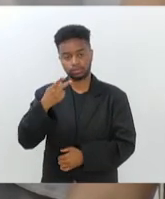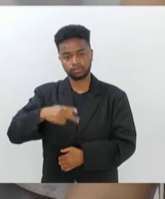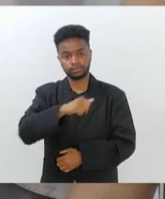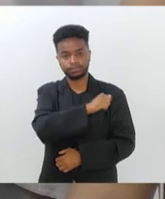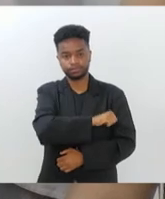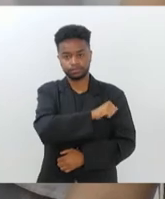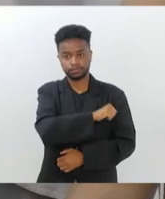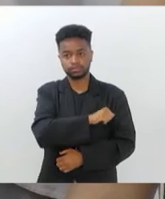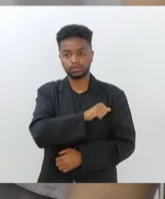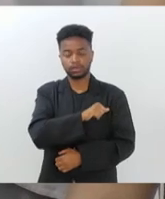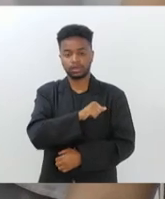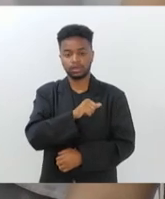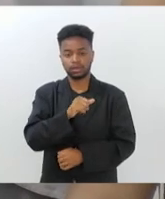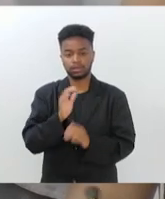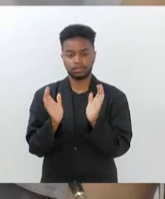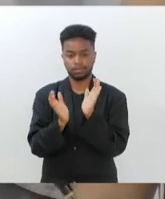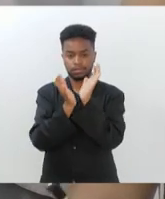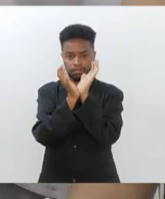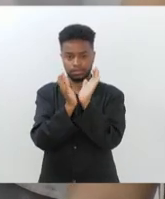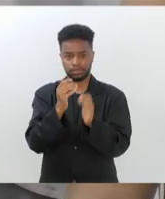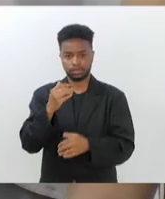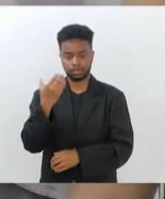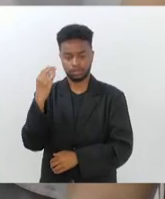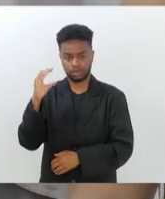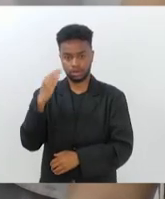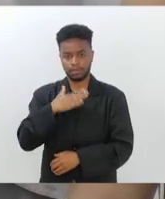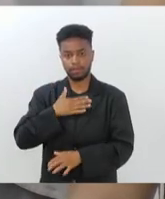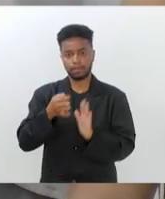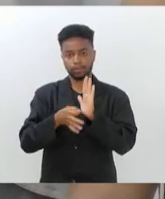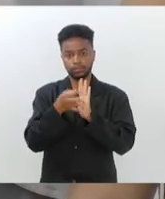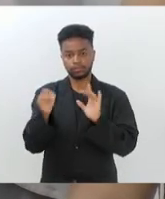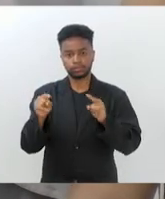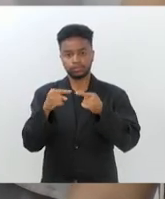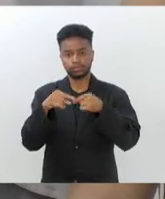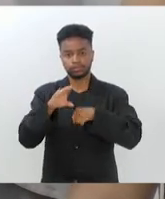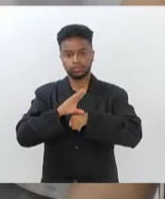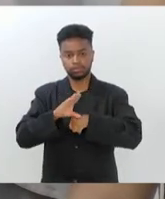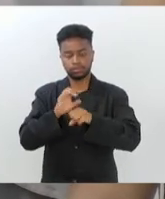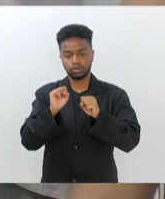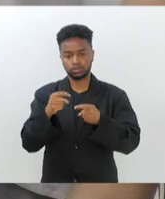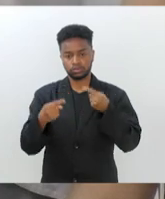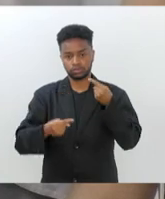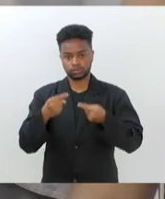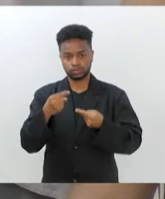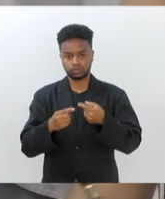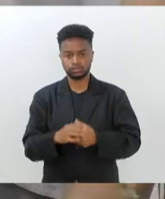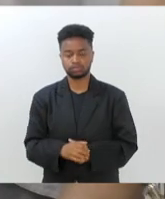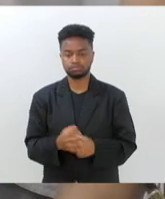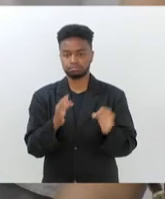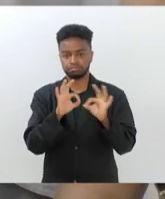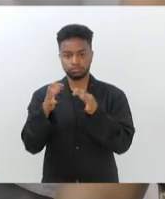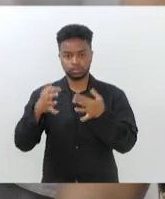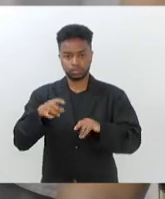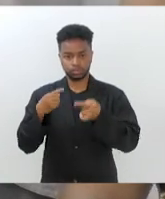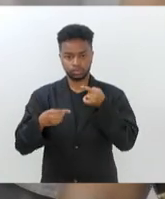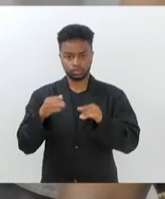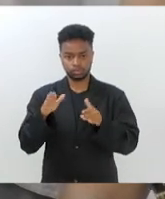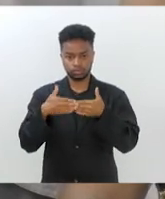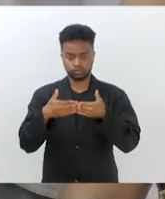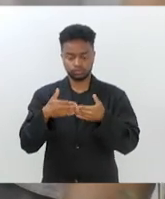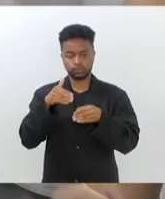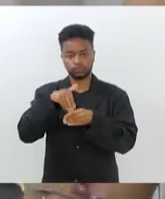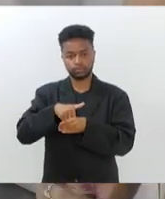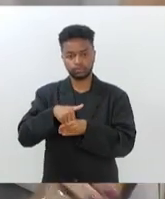pestal de Niterói o meu parecer foi pela constitucionalidade em discussão não havendo Quem Queira discutir em